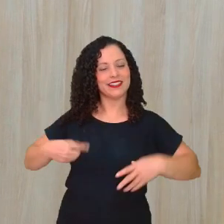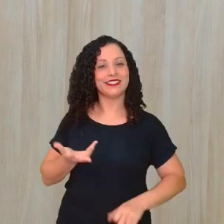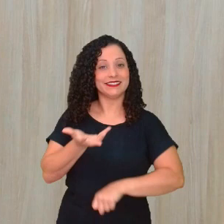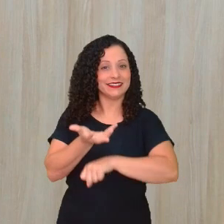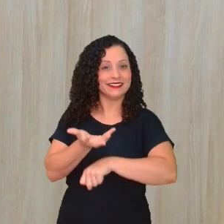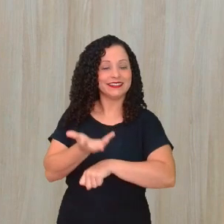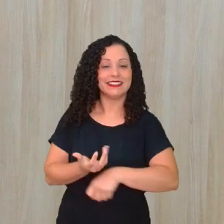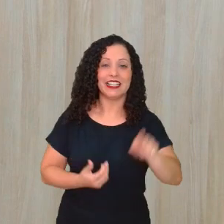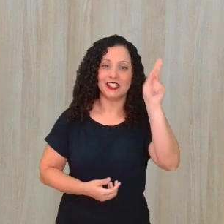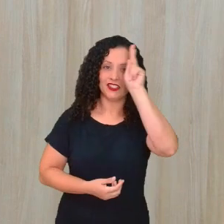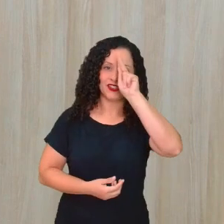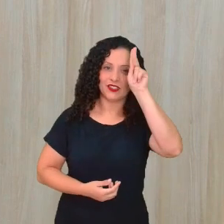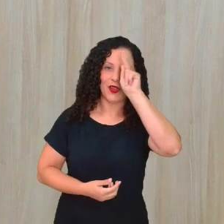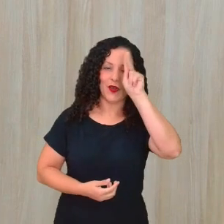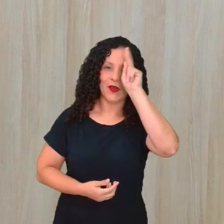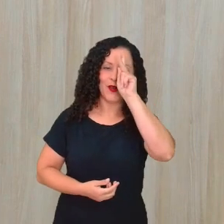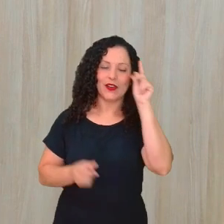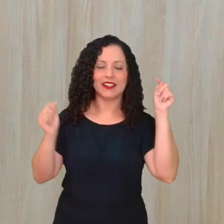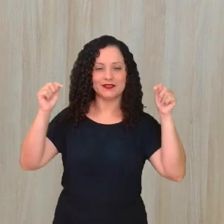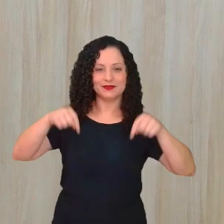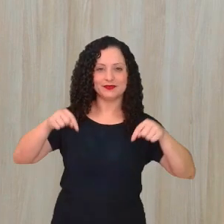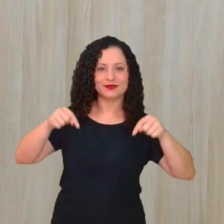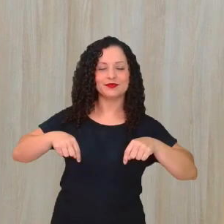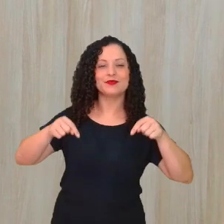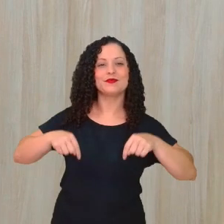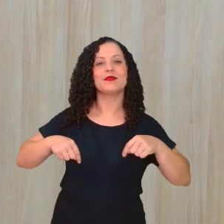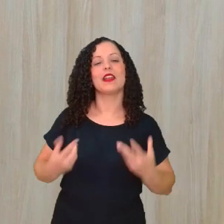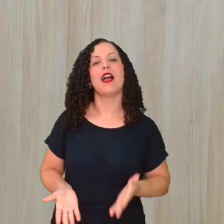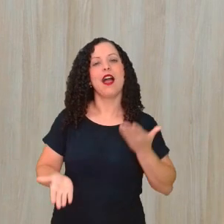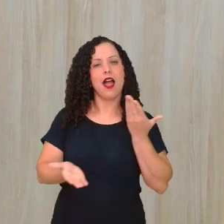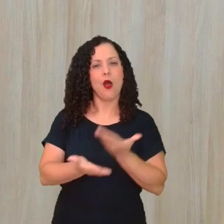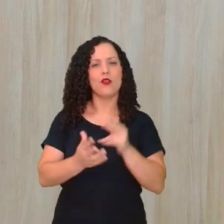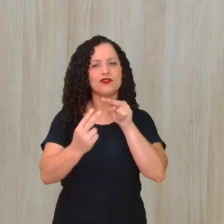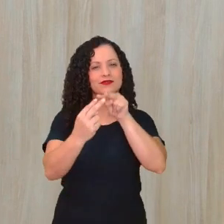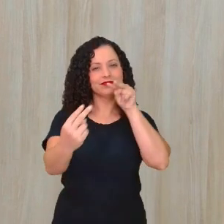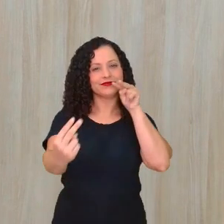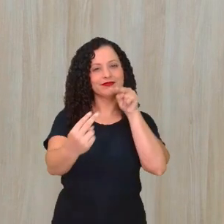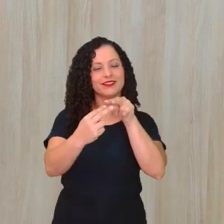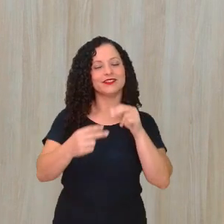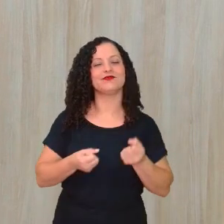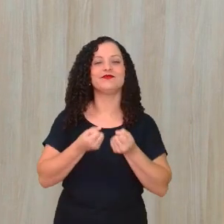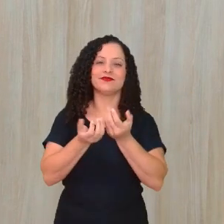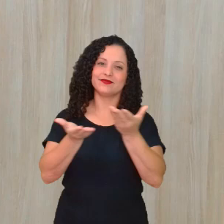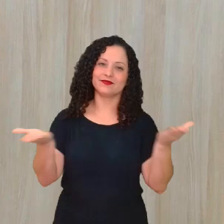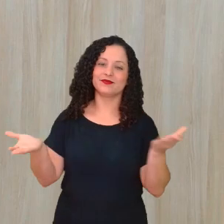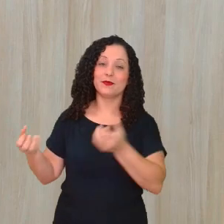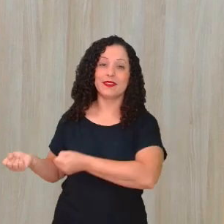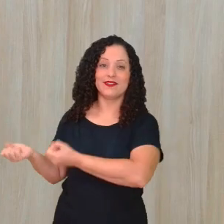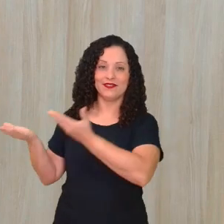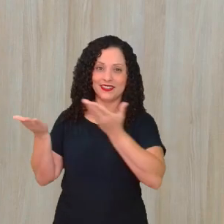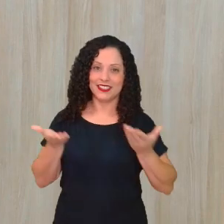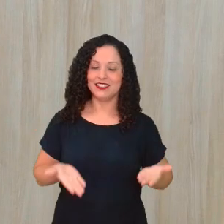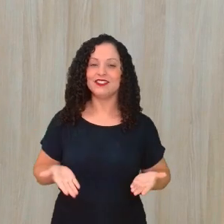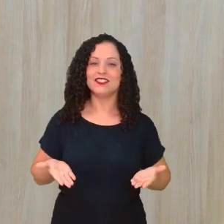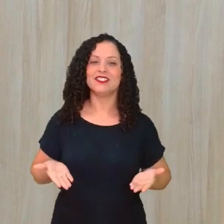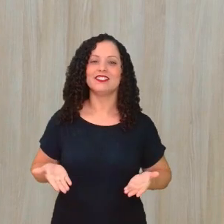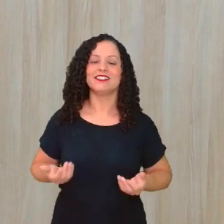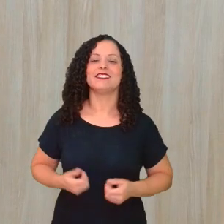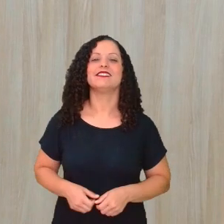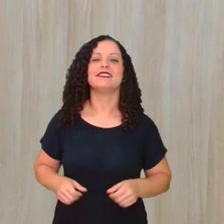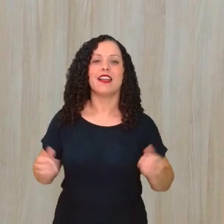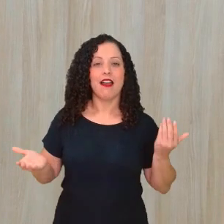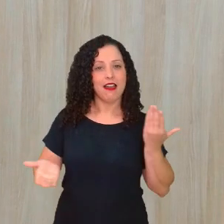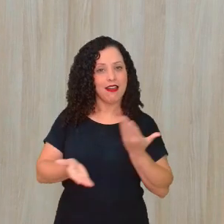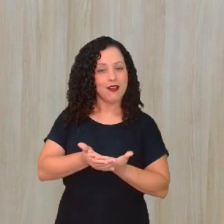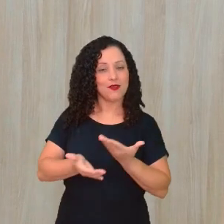História, né? Da Escola Municipal para Aulas Digitais. Bom, sejam todas e todos bem-vindos, certo? A mais